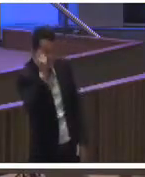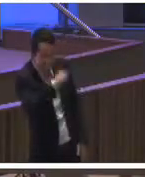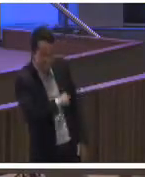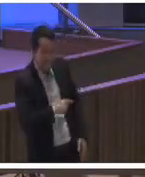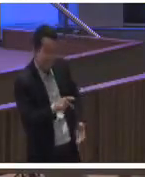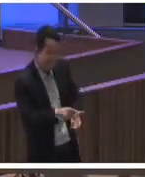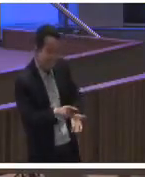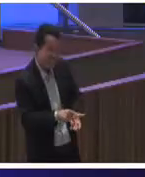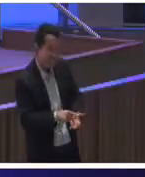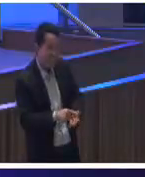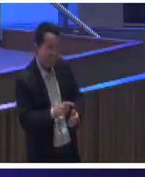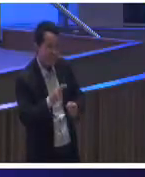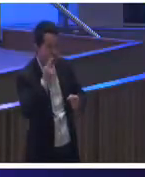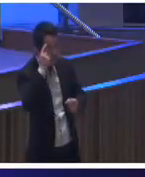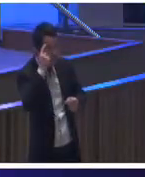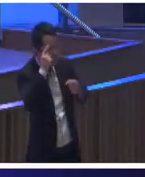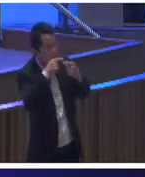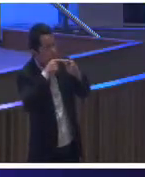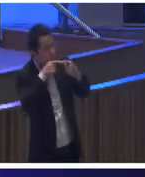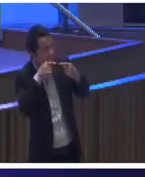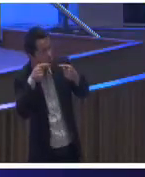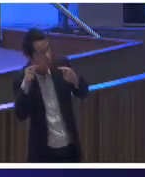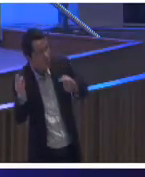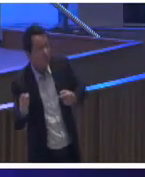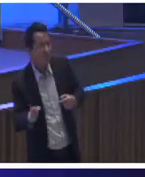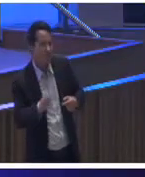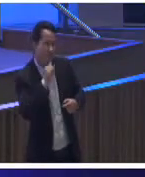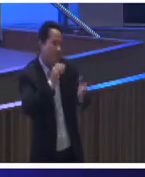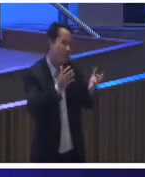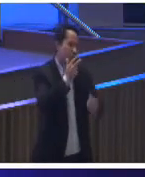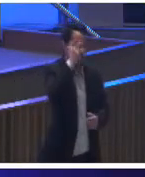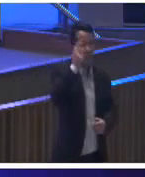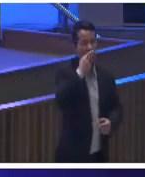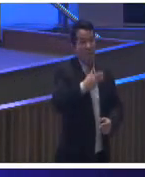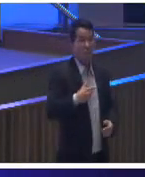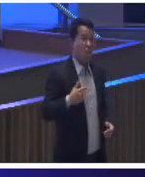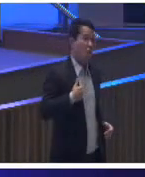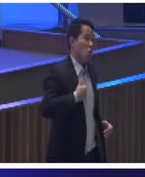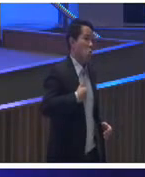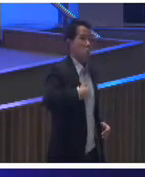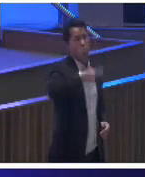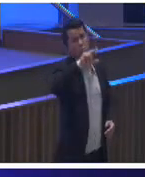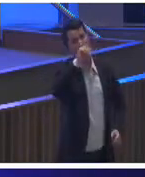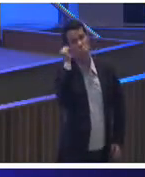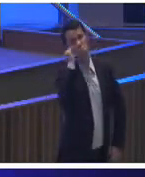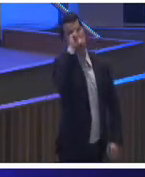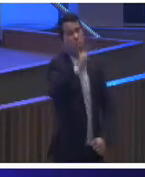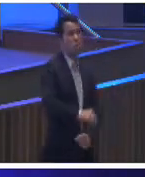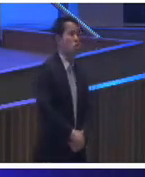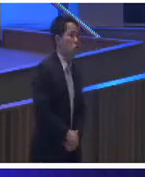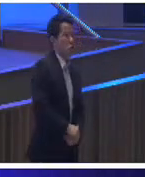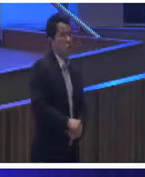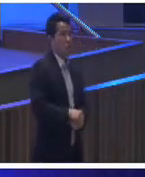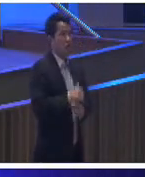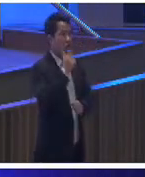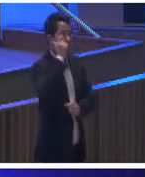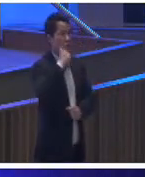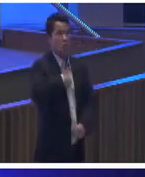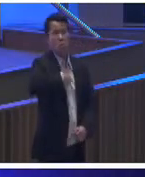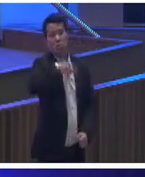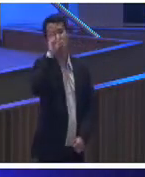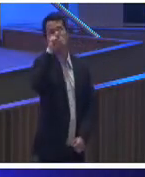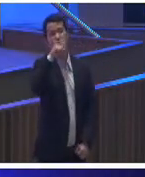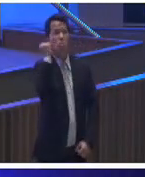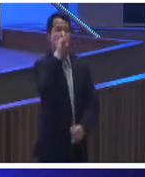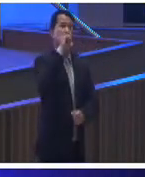Tem muita gente que diz assim: eu não vou dar nada certo na vida, é um pensamento automático. E o Senhor vai dizer: não, você é um abençoado,